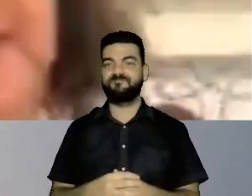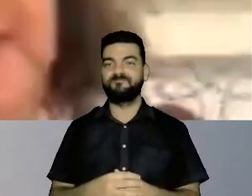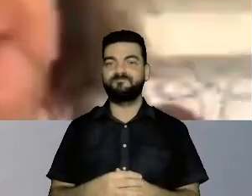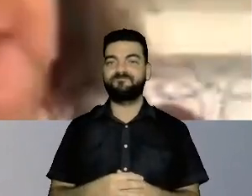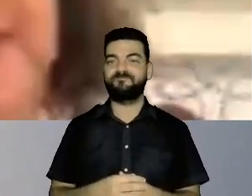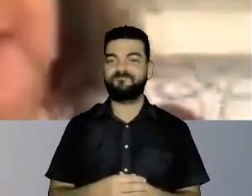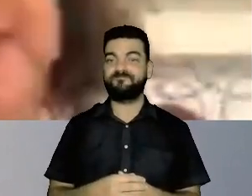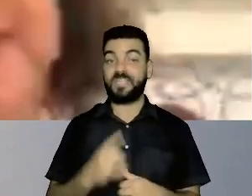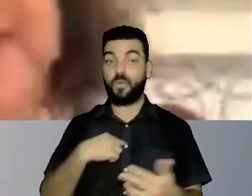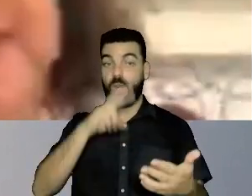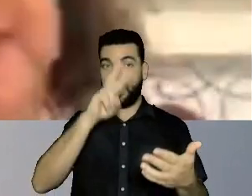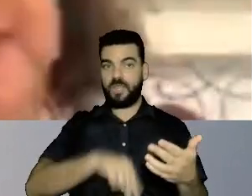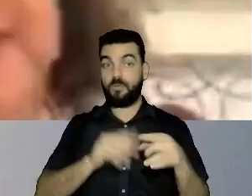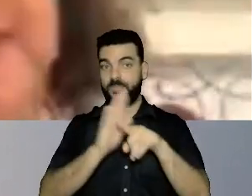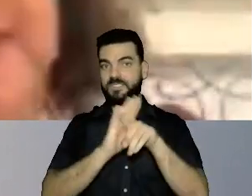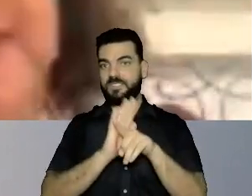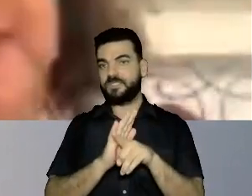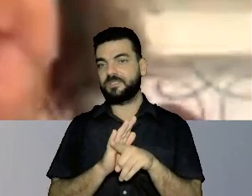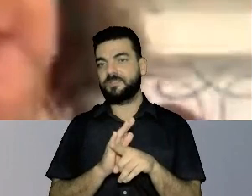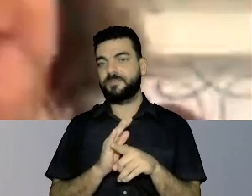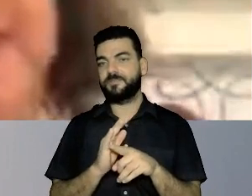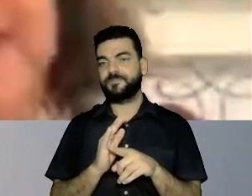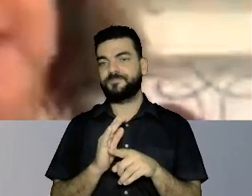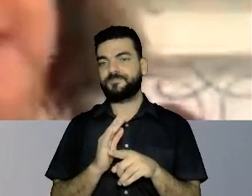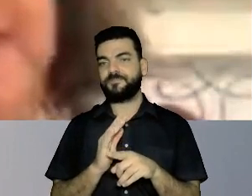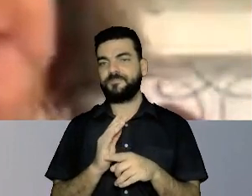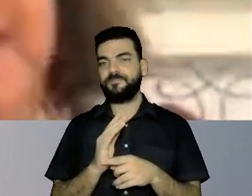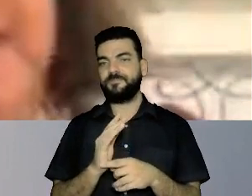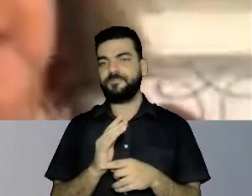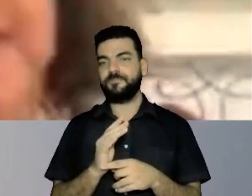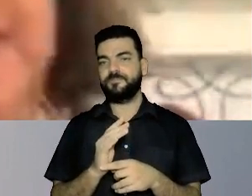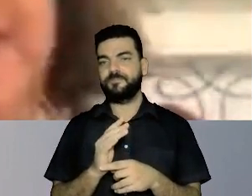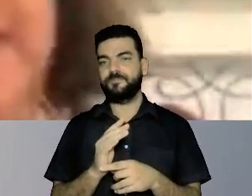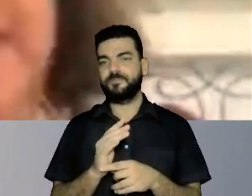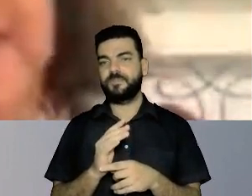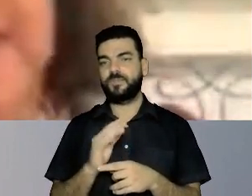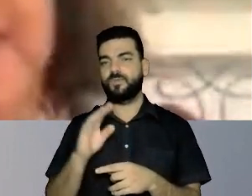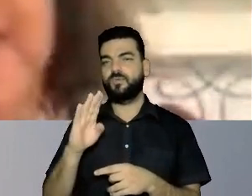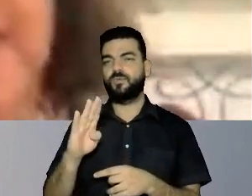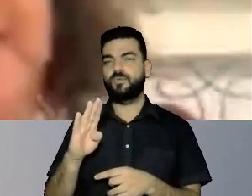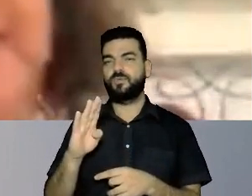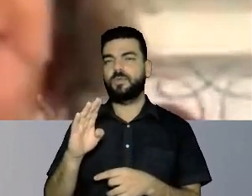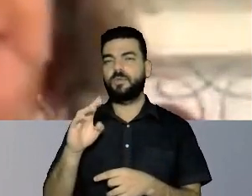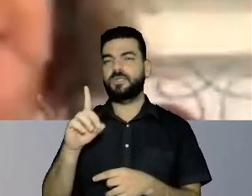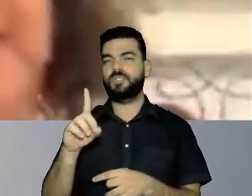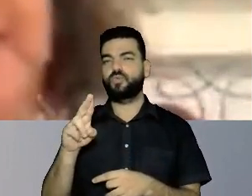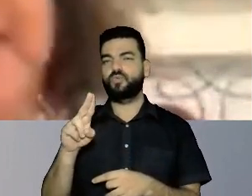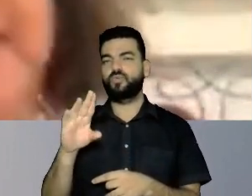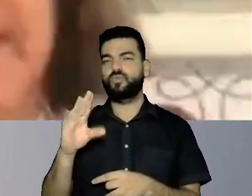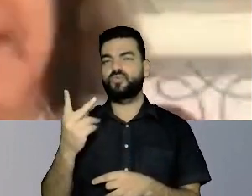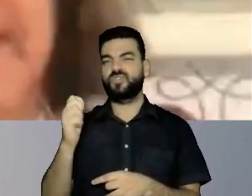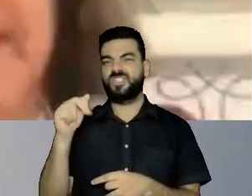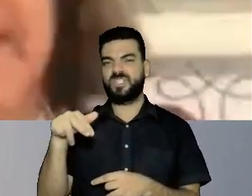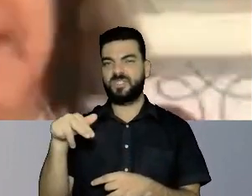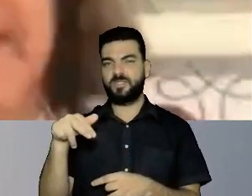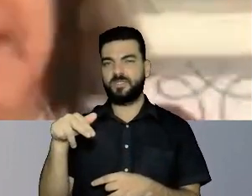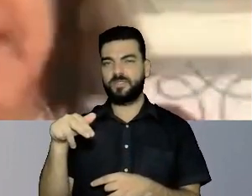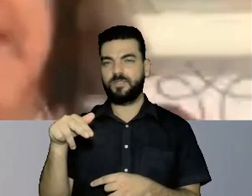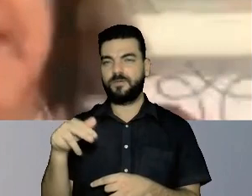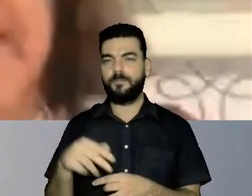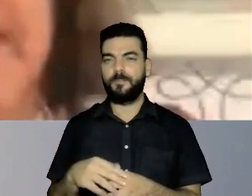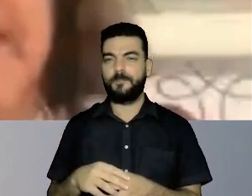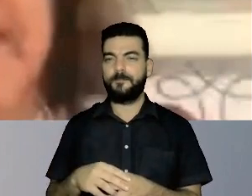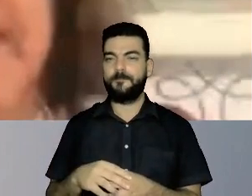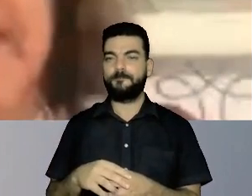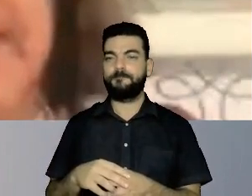para reflexão e que a gente não pode esquecer. Né? Recentemente eu li uma pesquisa a